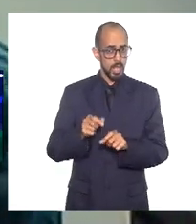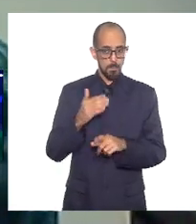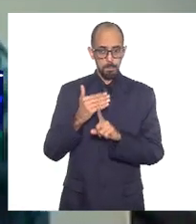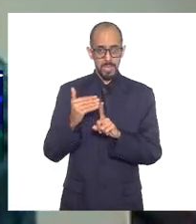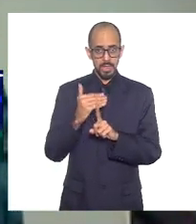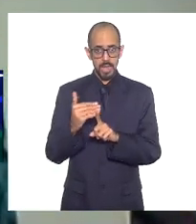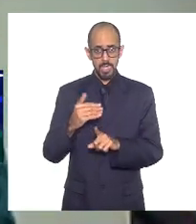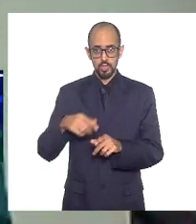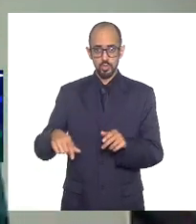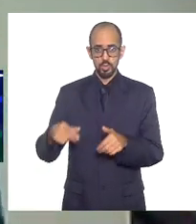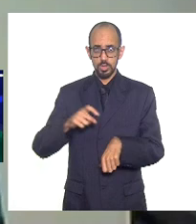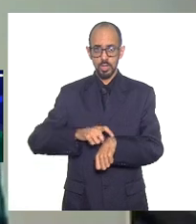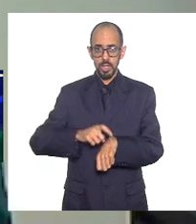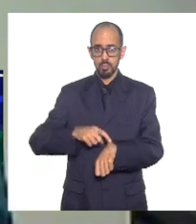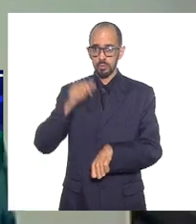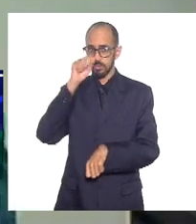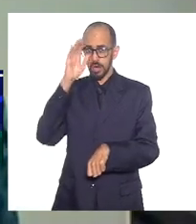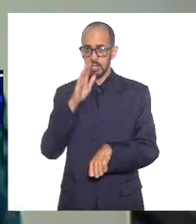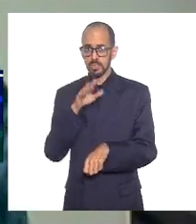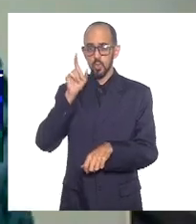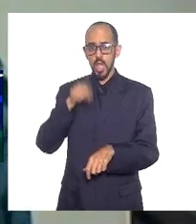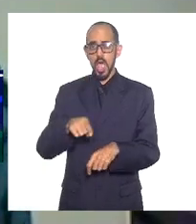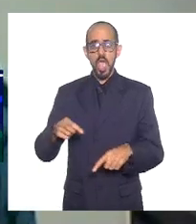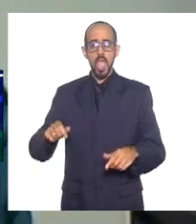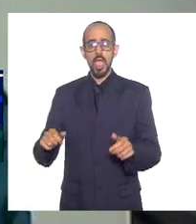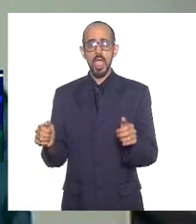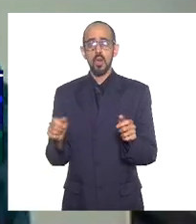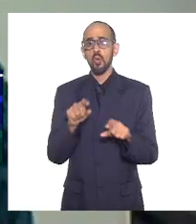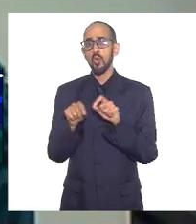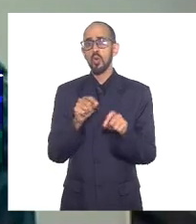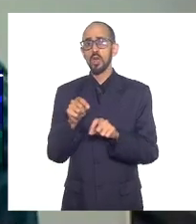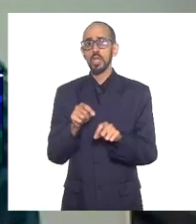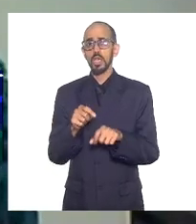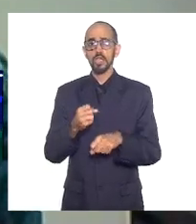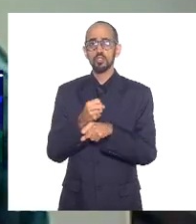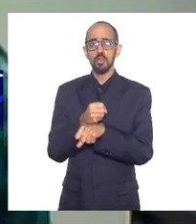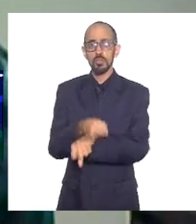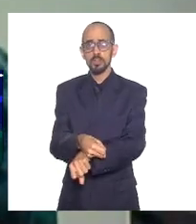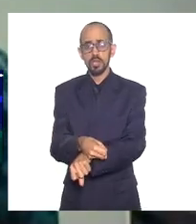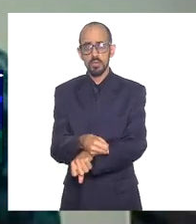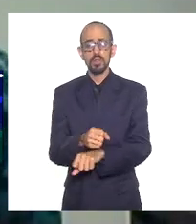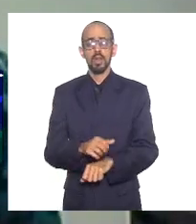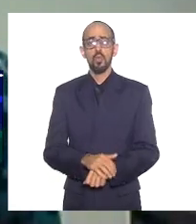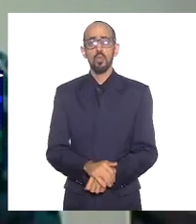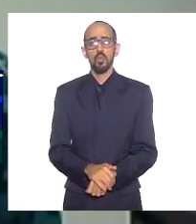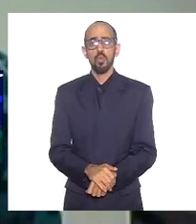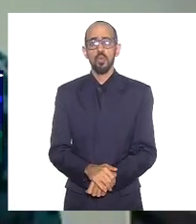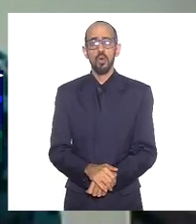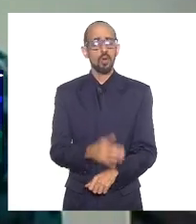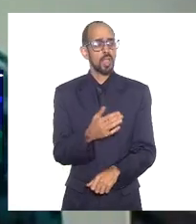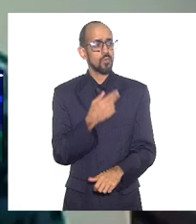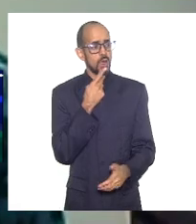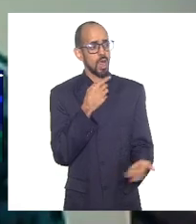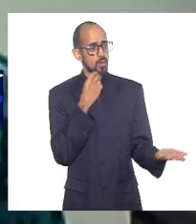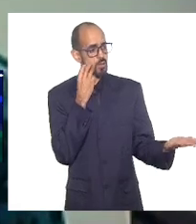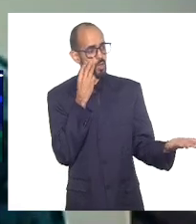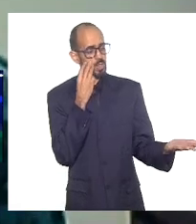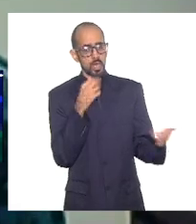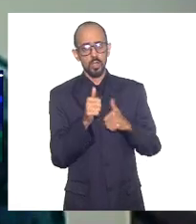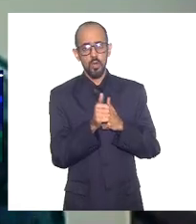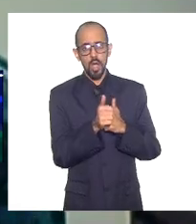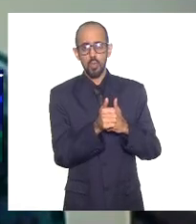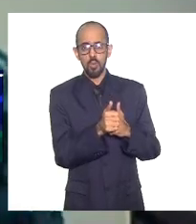Brasil foi sob a ótica, sob o manto da escravidão. Quero te dizer, deputado Valdec, que eu te acompanho